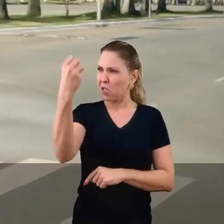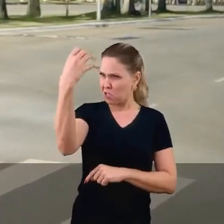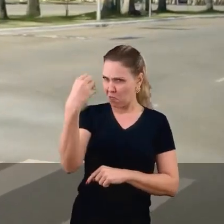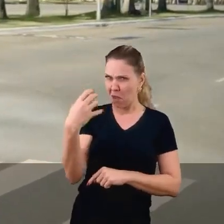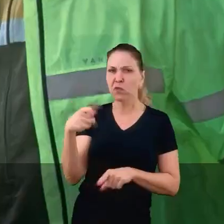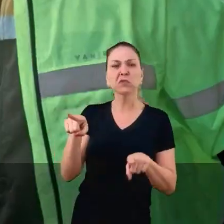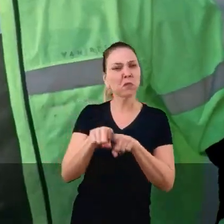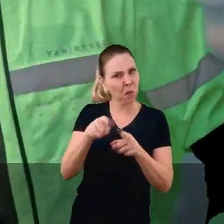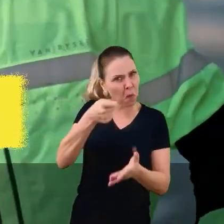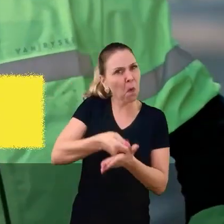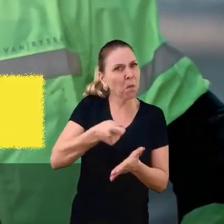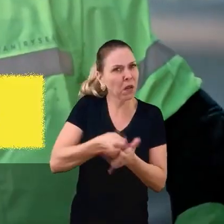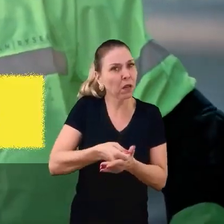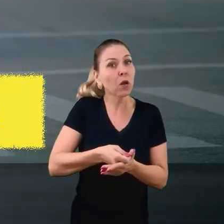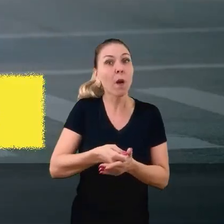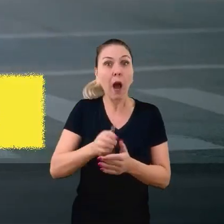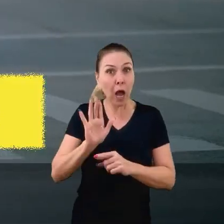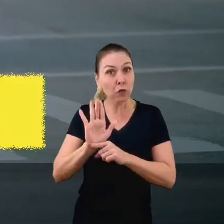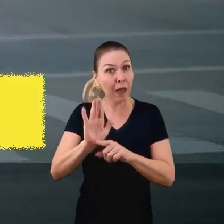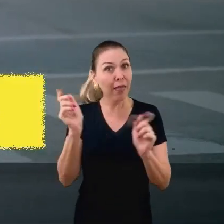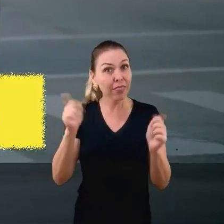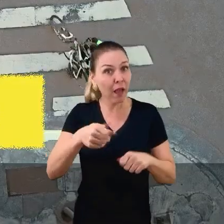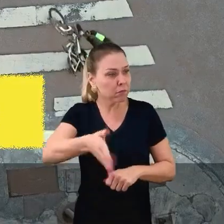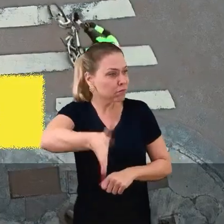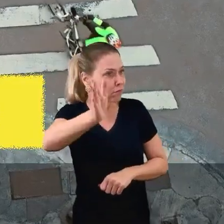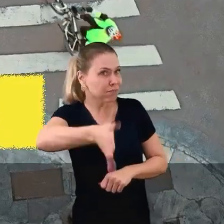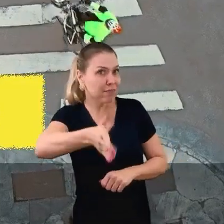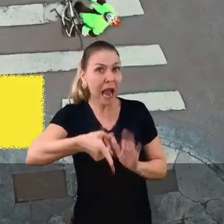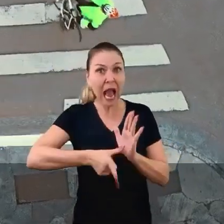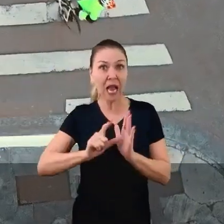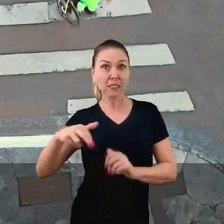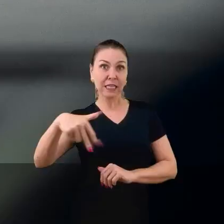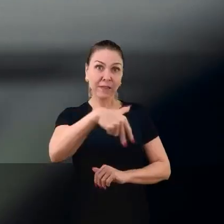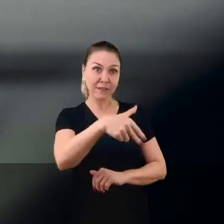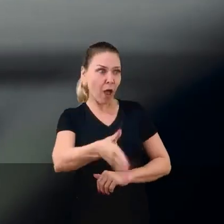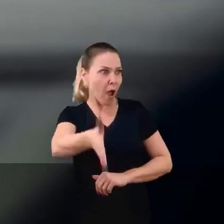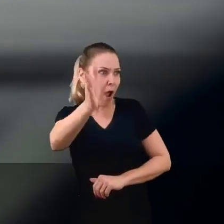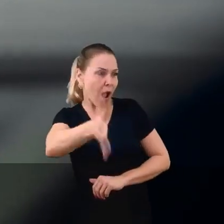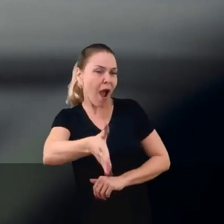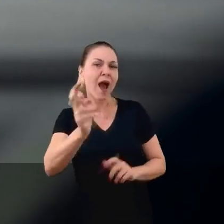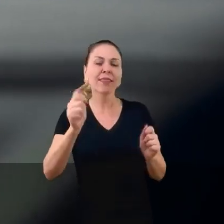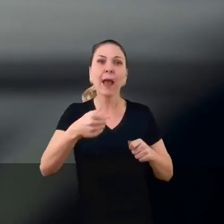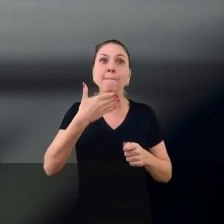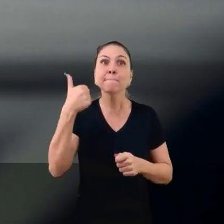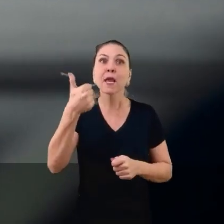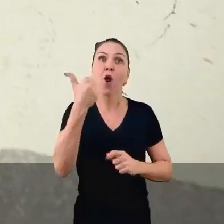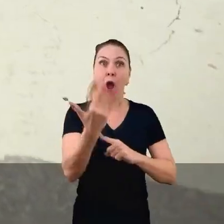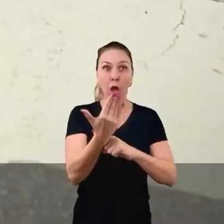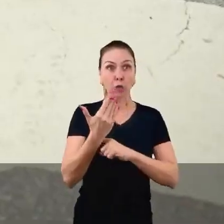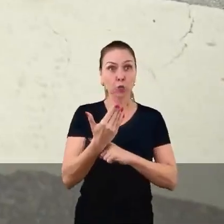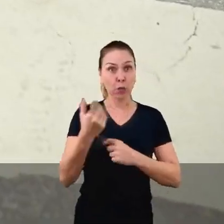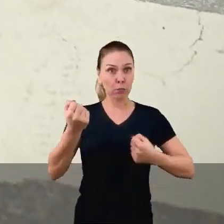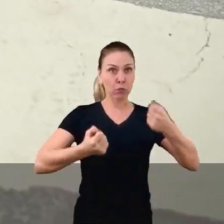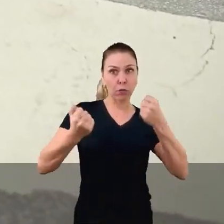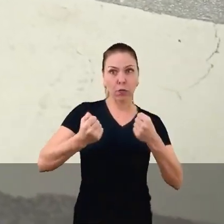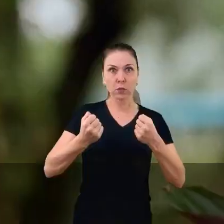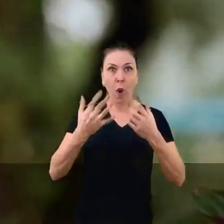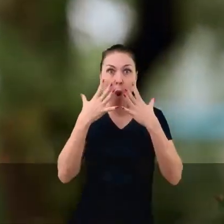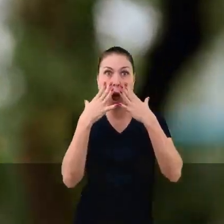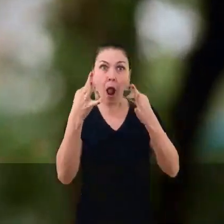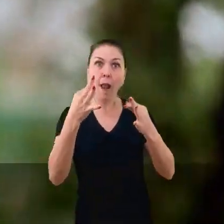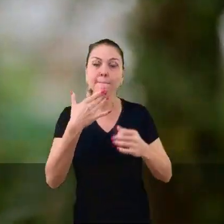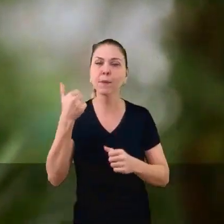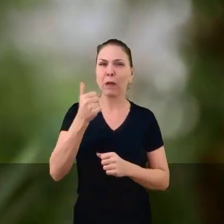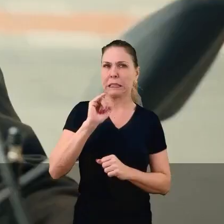pode ajudá-lo. Sinalize com a mão antes de atravessar. Assim, você aumenta a visão do motorista e o